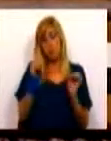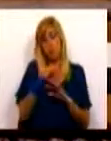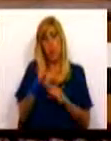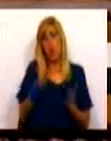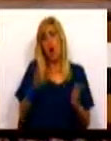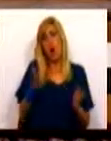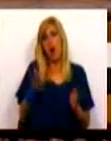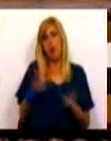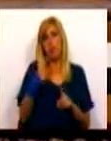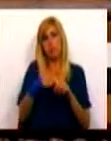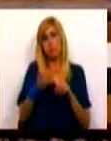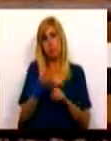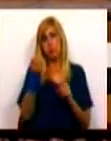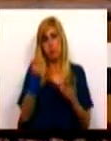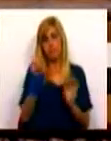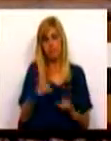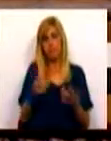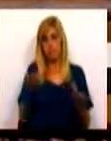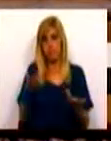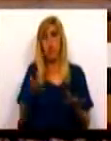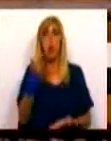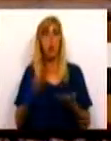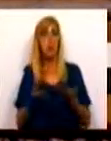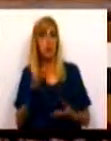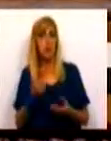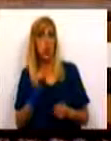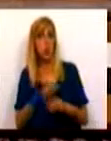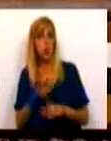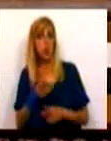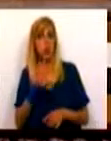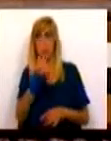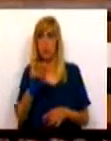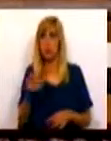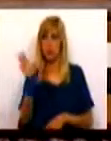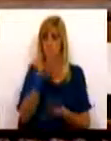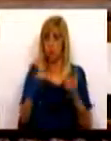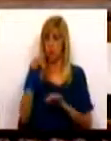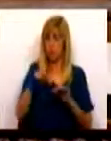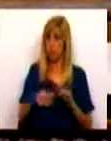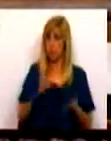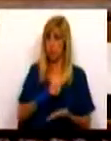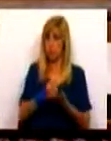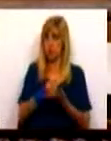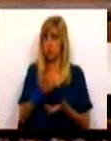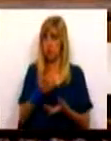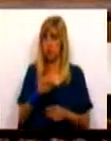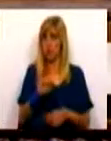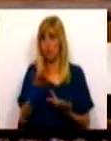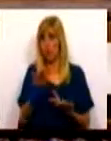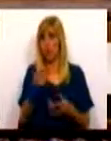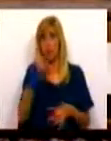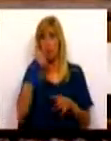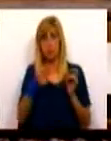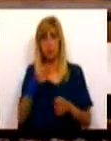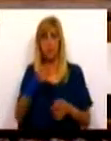com relativa eficácia. Seja por comparação com outros países da Europa do Sul, onde a assistência a banhistas é suportada por